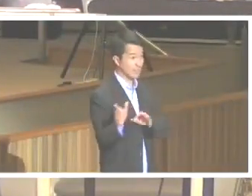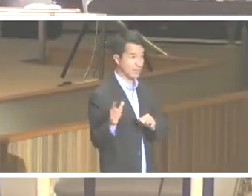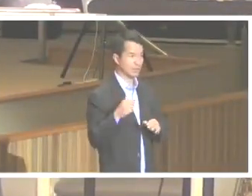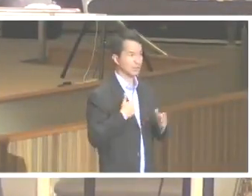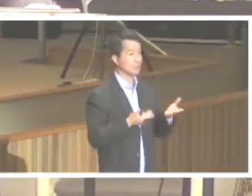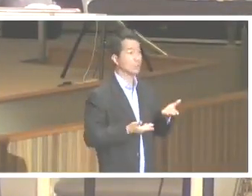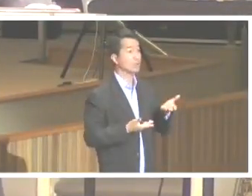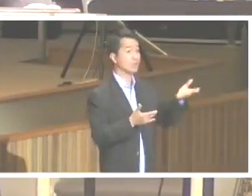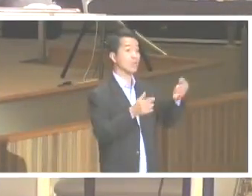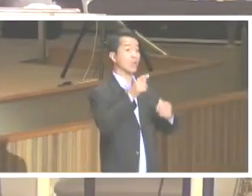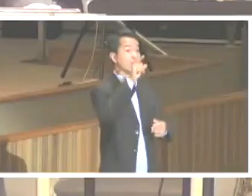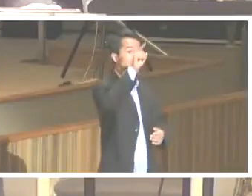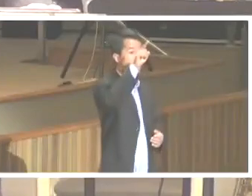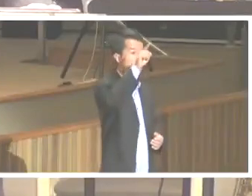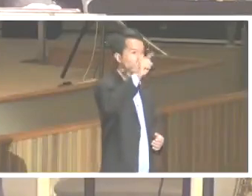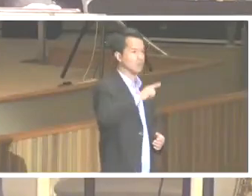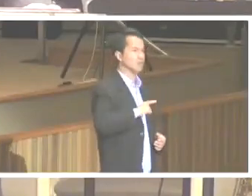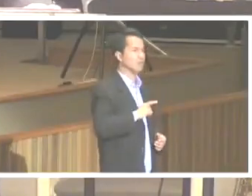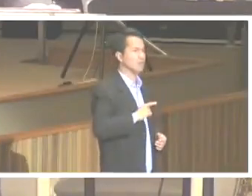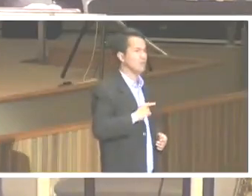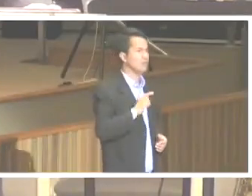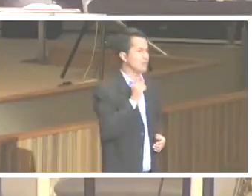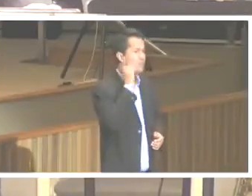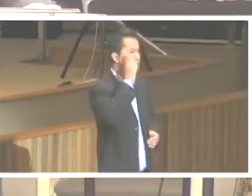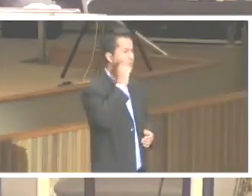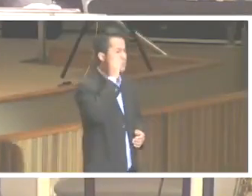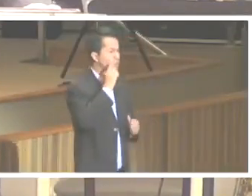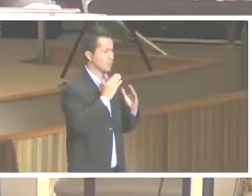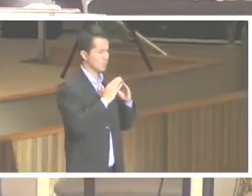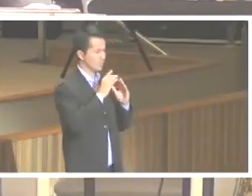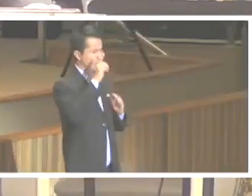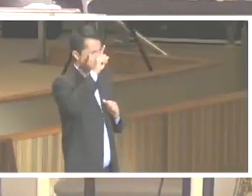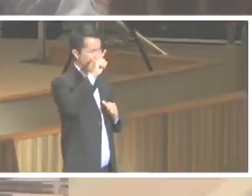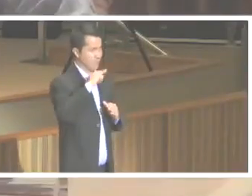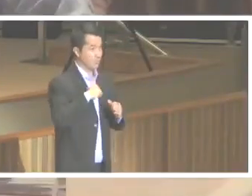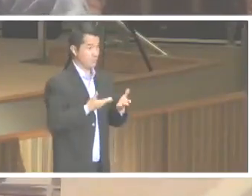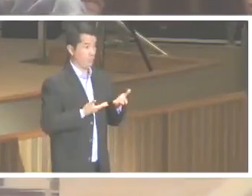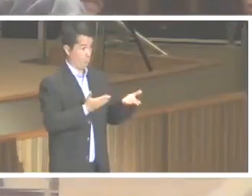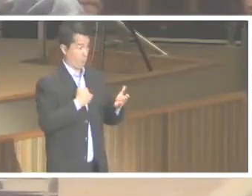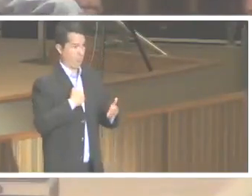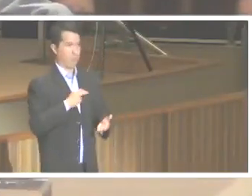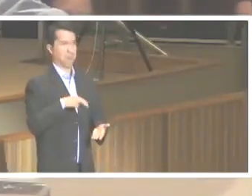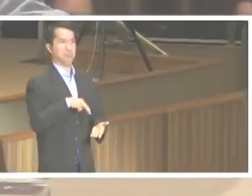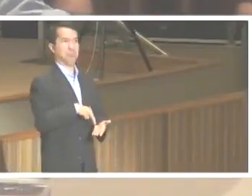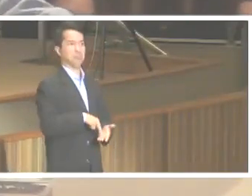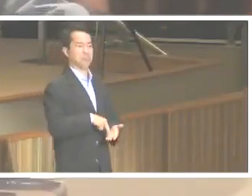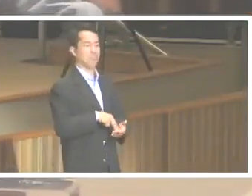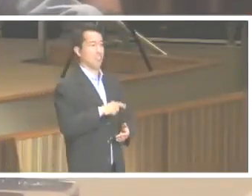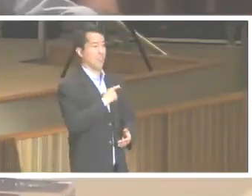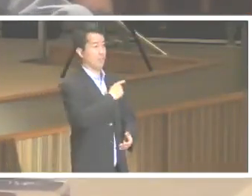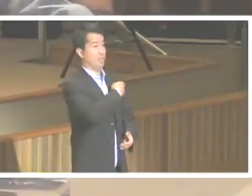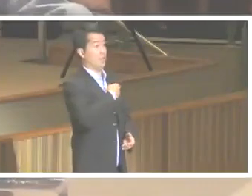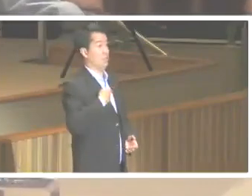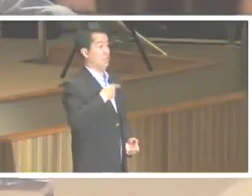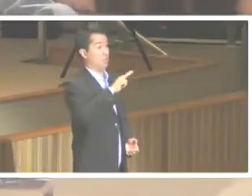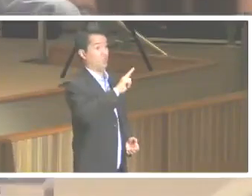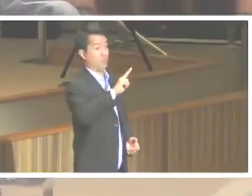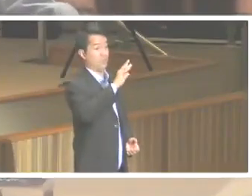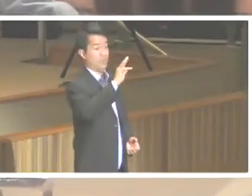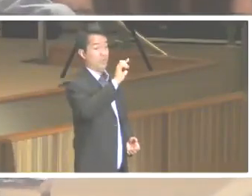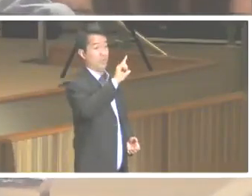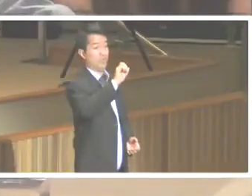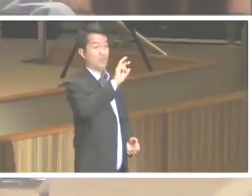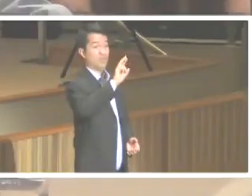ele vai fazer 85 anos e funciona ea história desse homem é uma história muito bonita